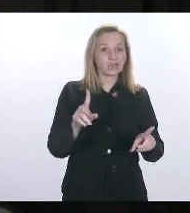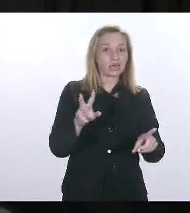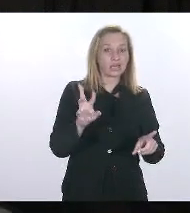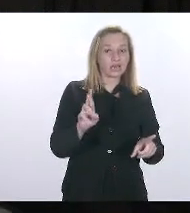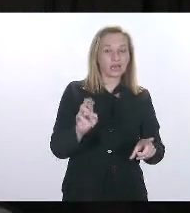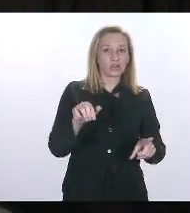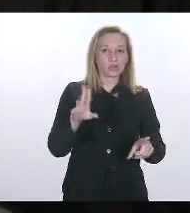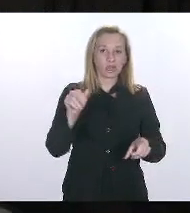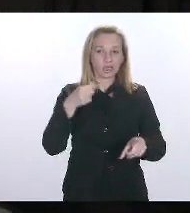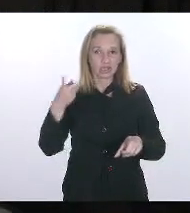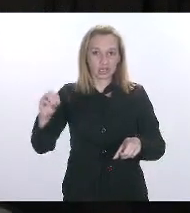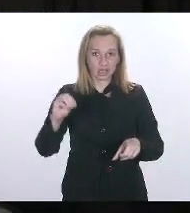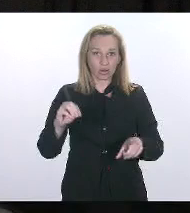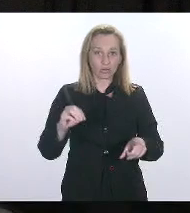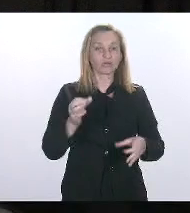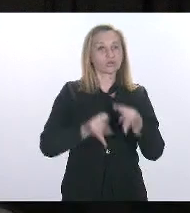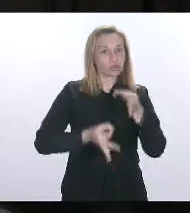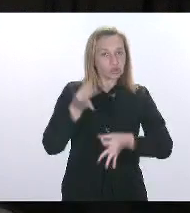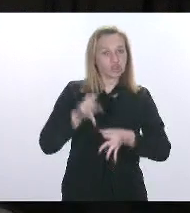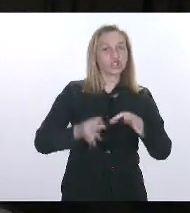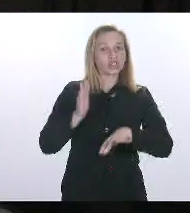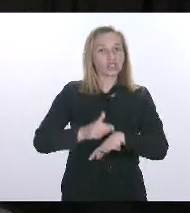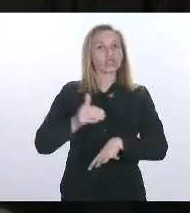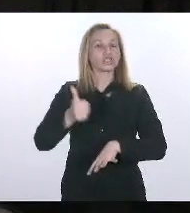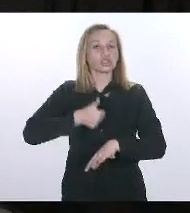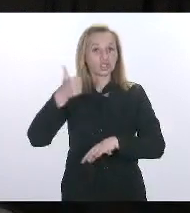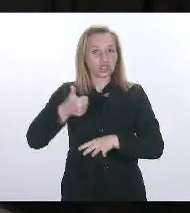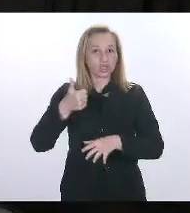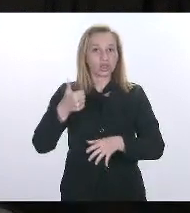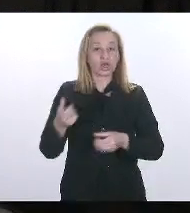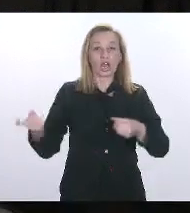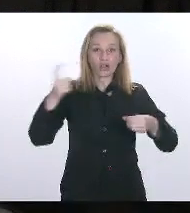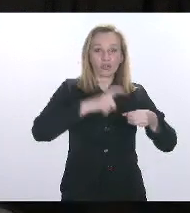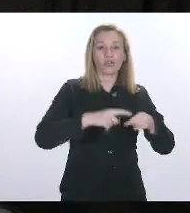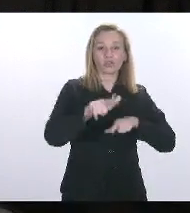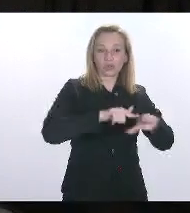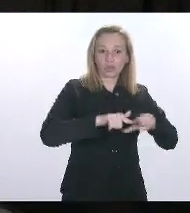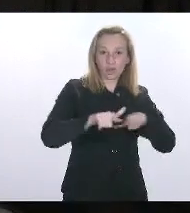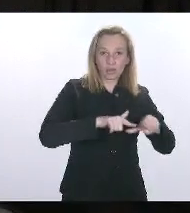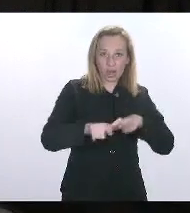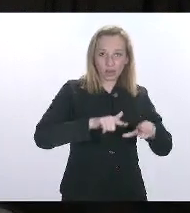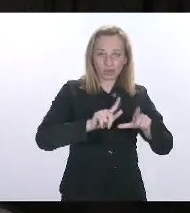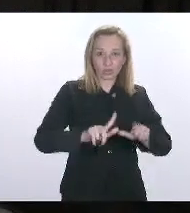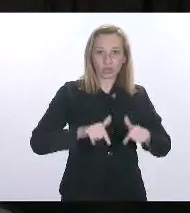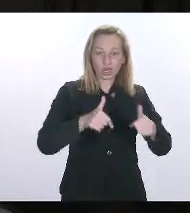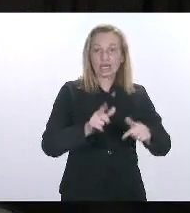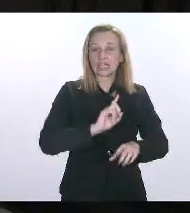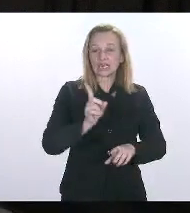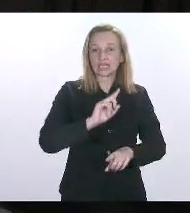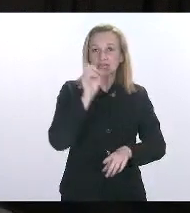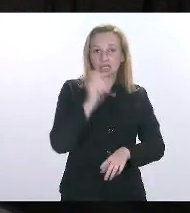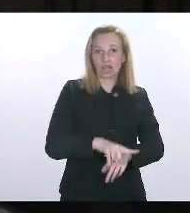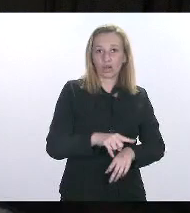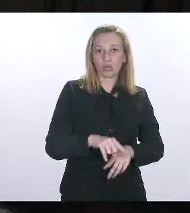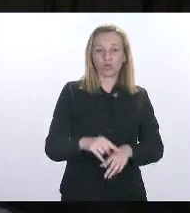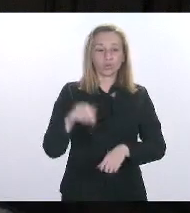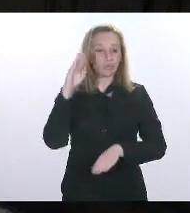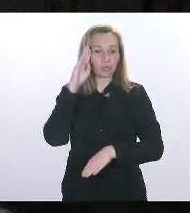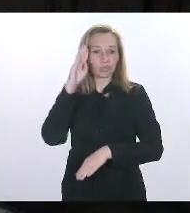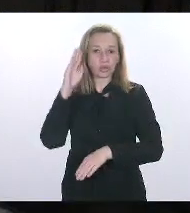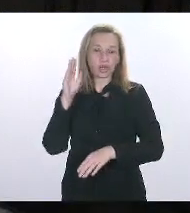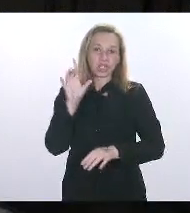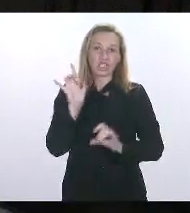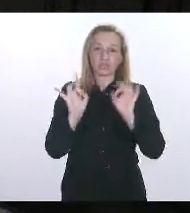e digna é o que deveria ser o retorno pelo trabalho, pela função, e não um privilégio na hora de matricular seu filho.